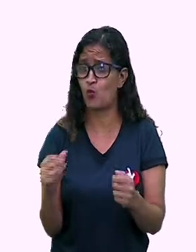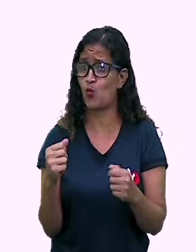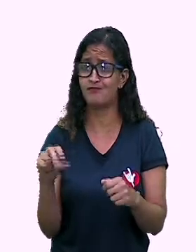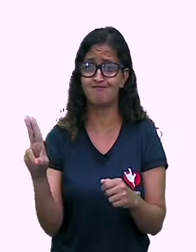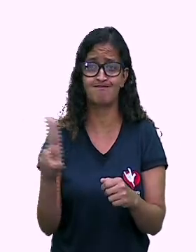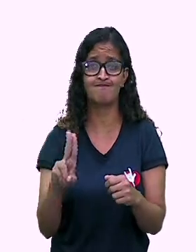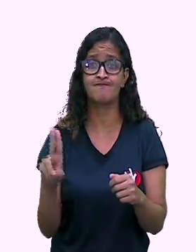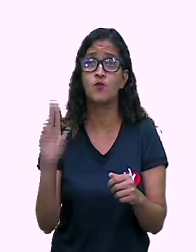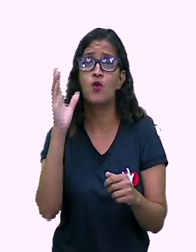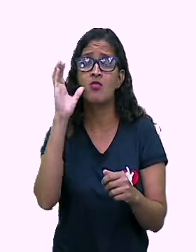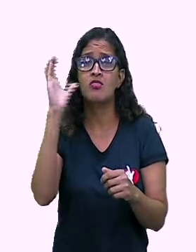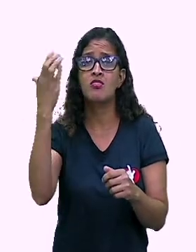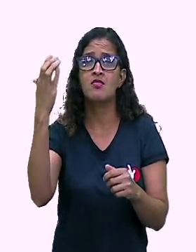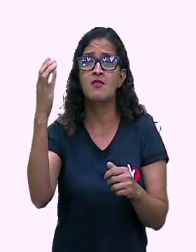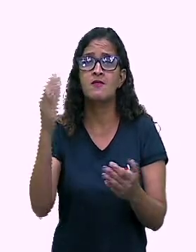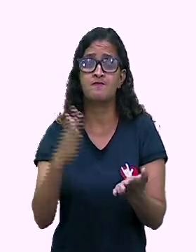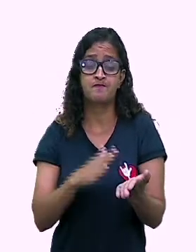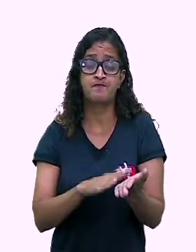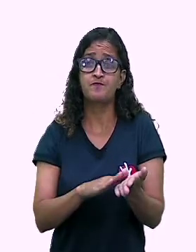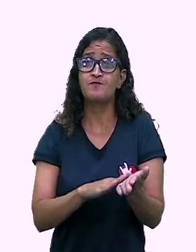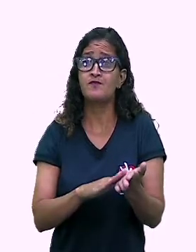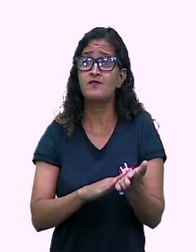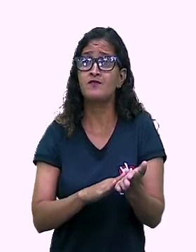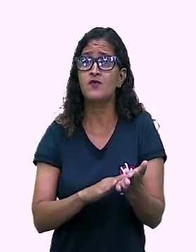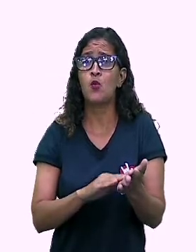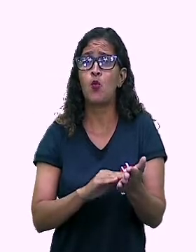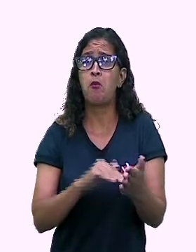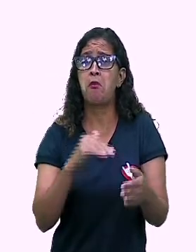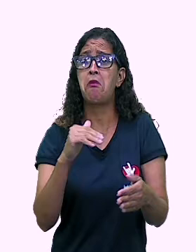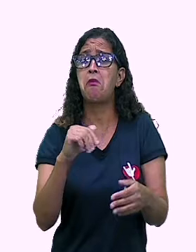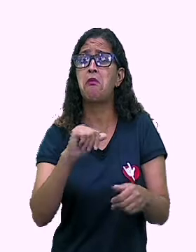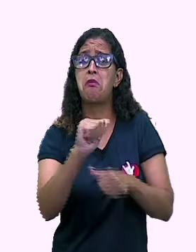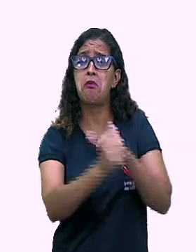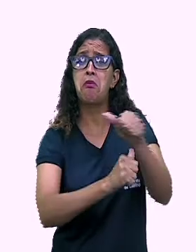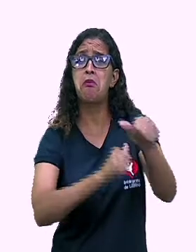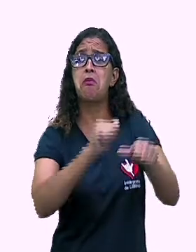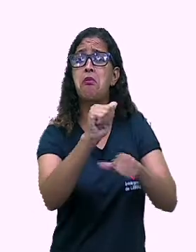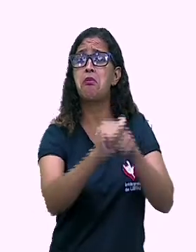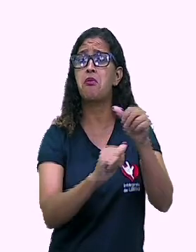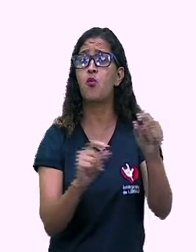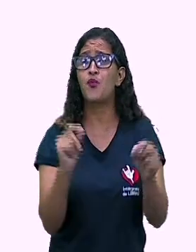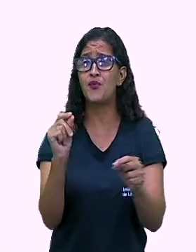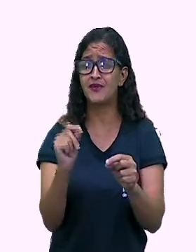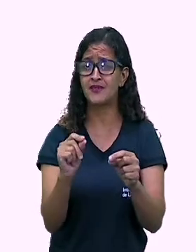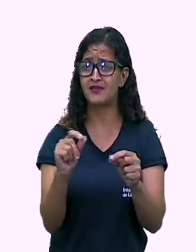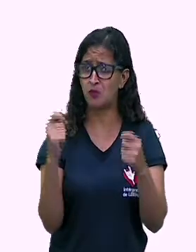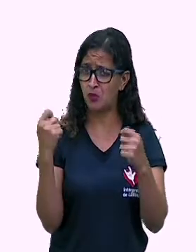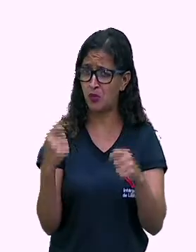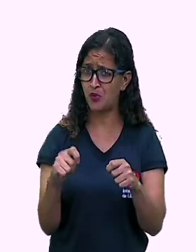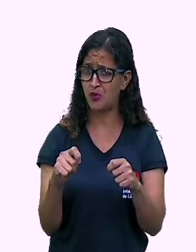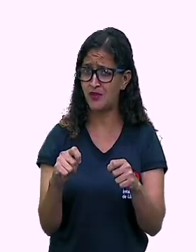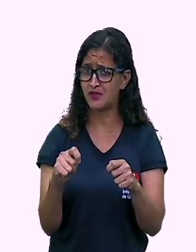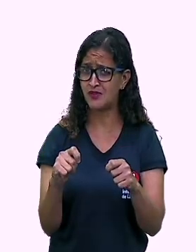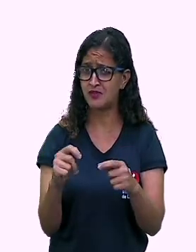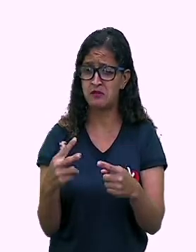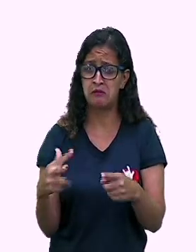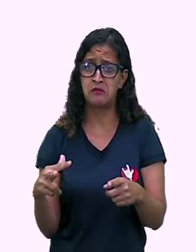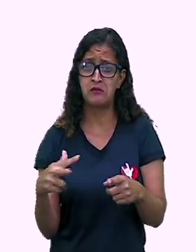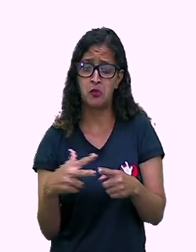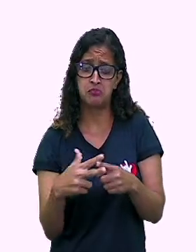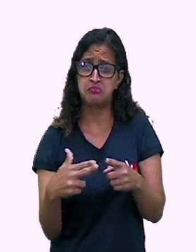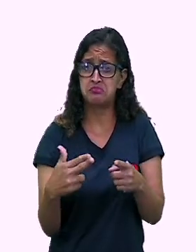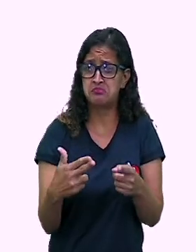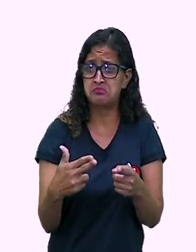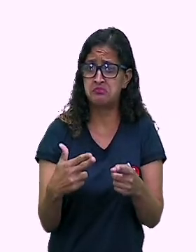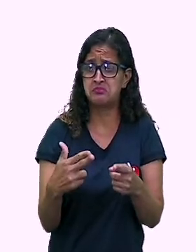que acontece com esse processo? Será que vai ter como também